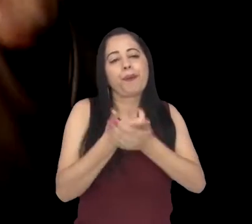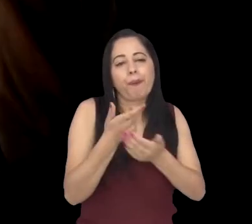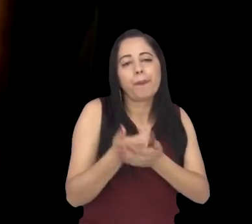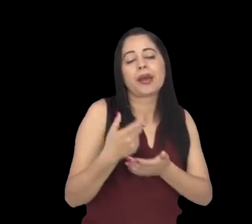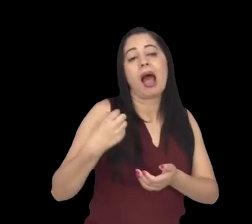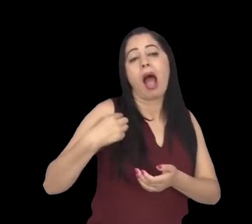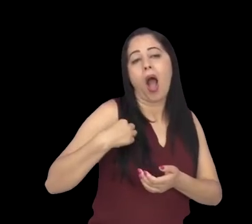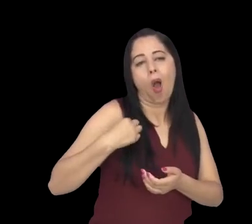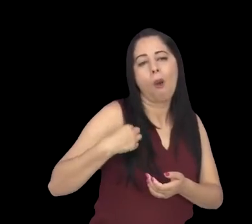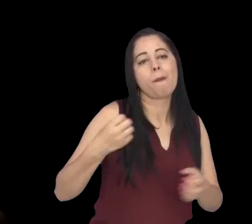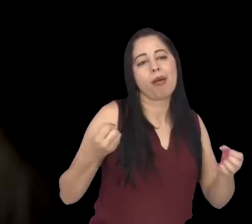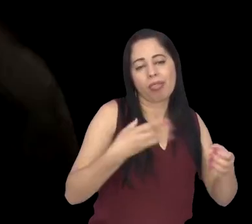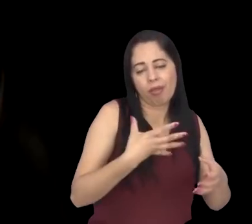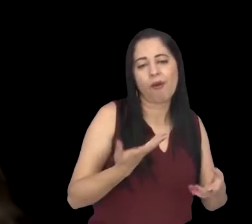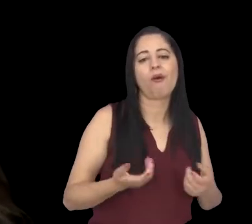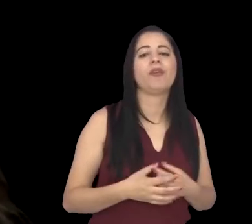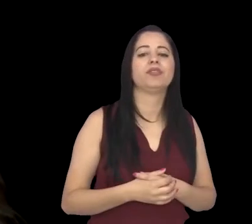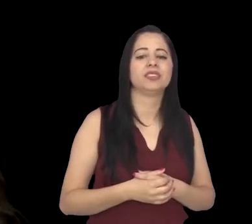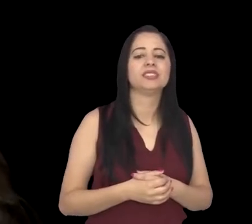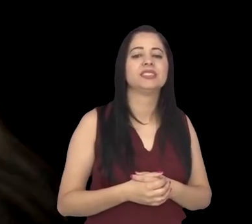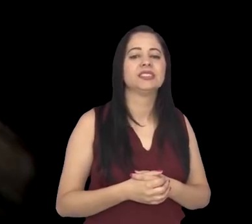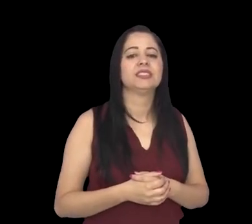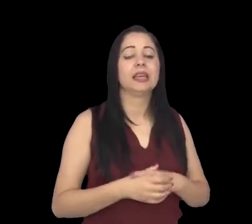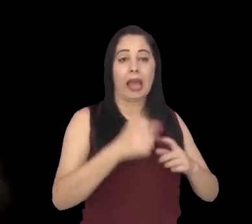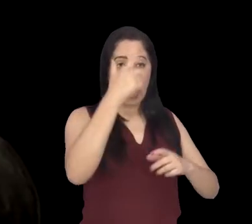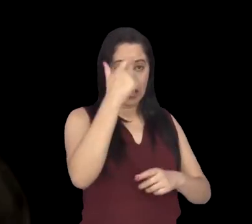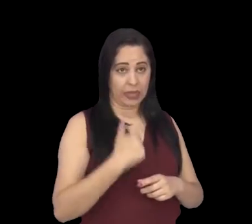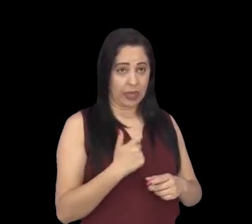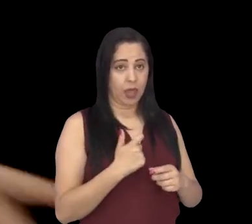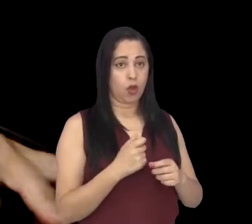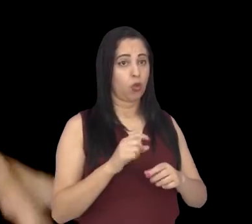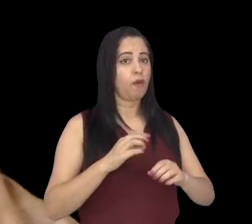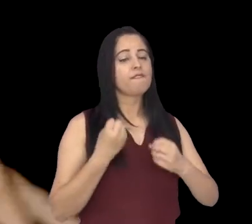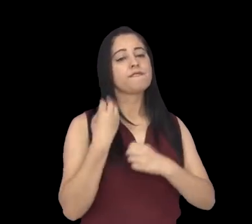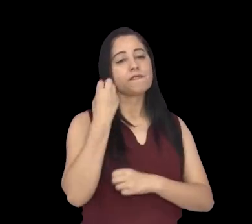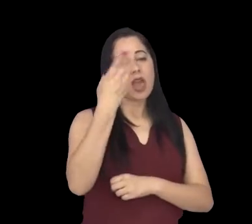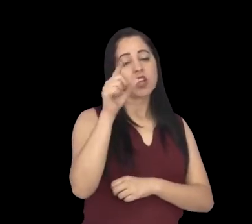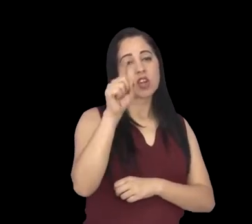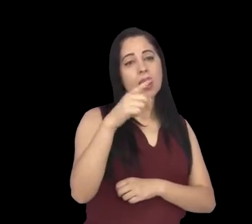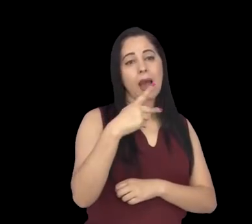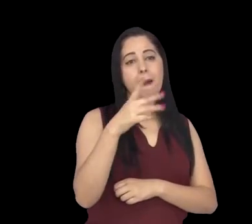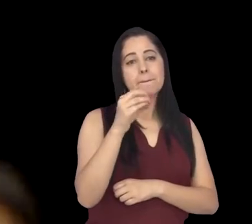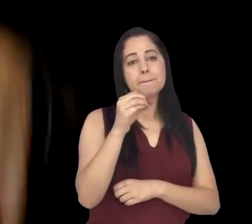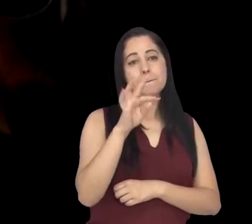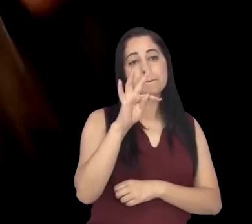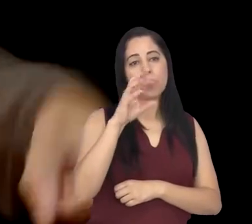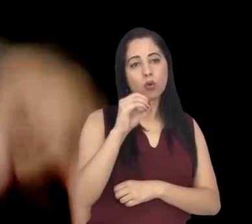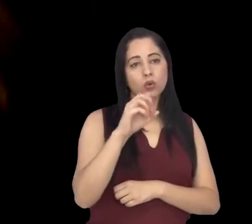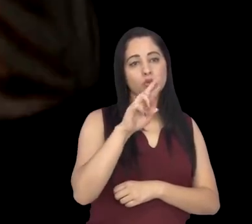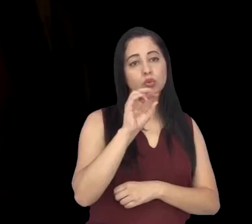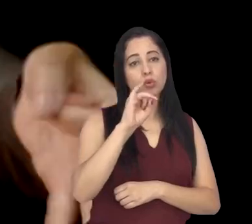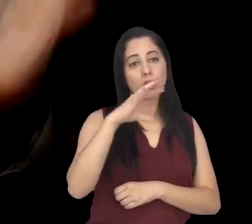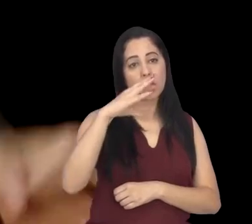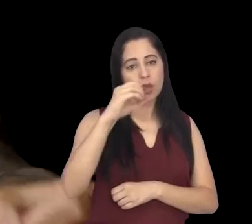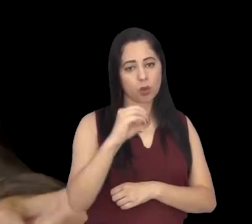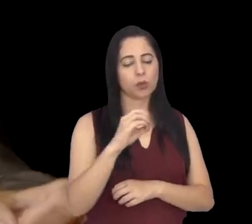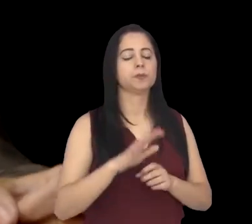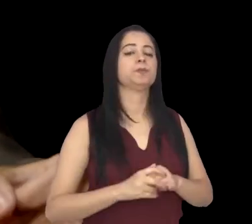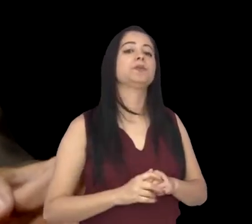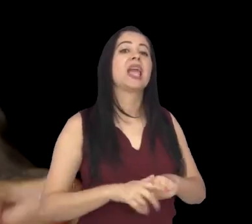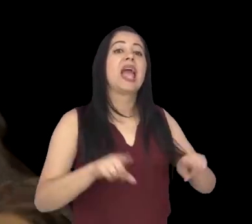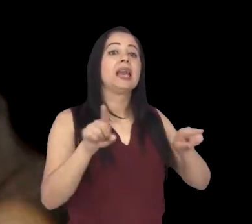Rico como repórter, para cobrir os Jogos Pan-Americanos inteiro. E escolheram também uma